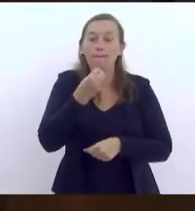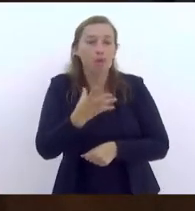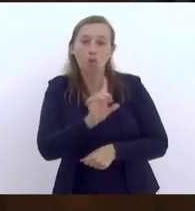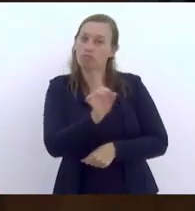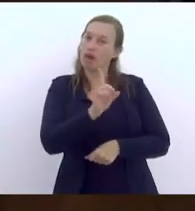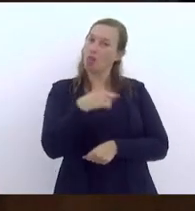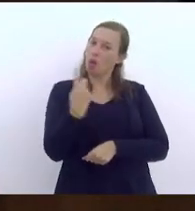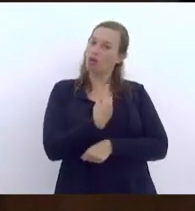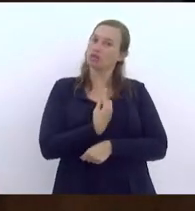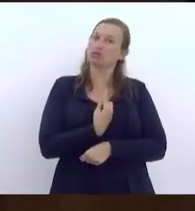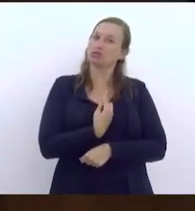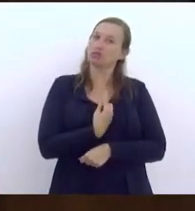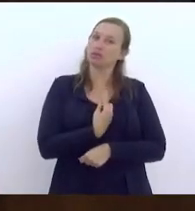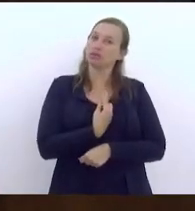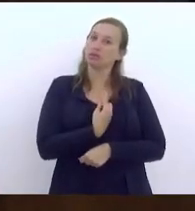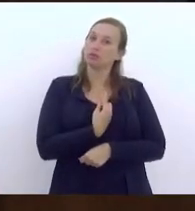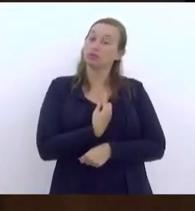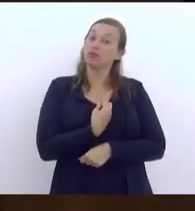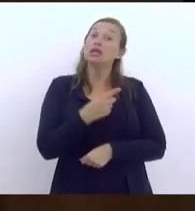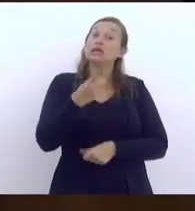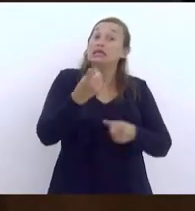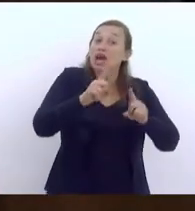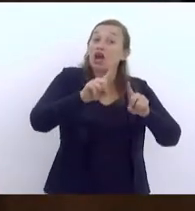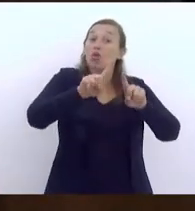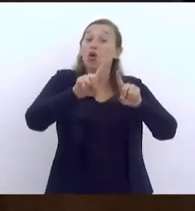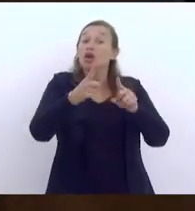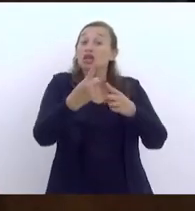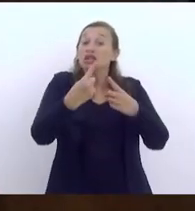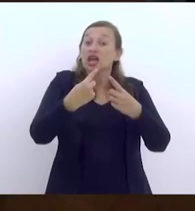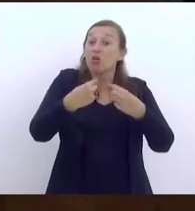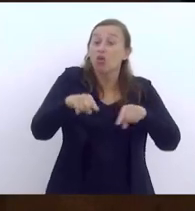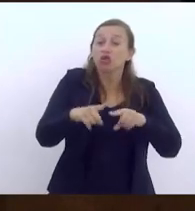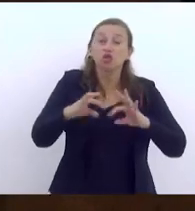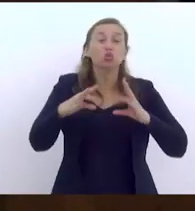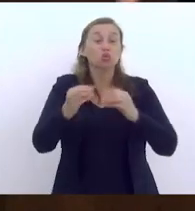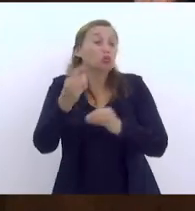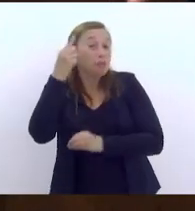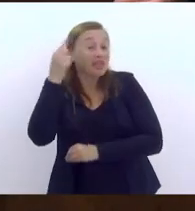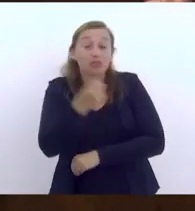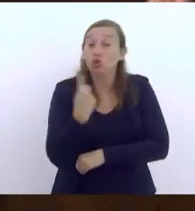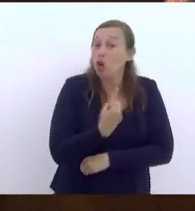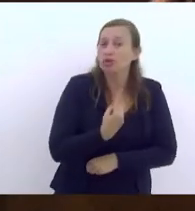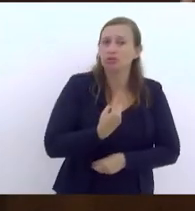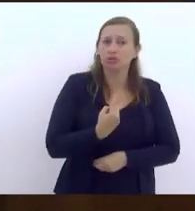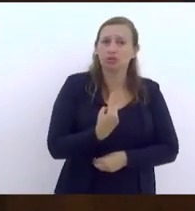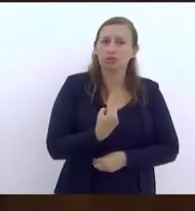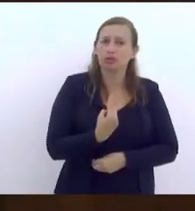nós, isso vai contra o que nós pensamos.